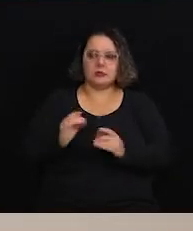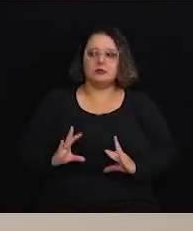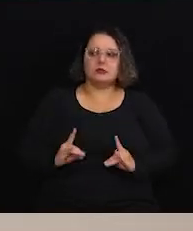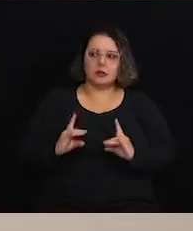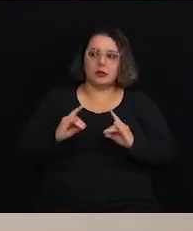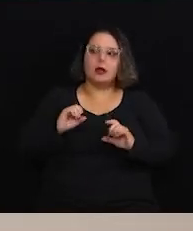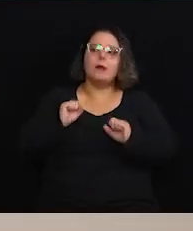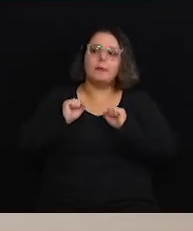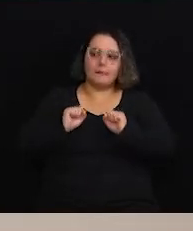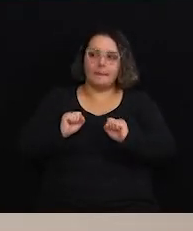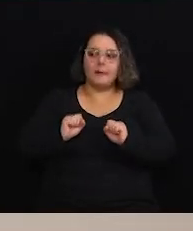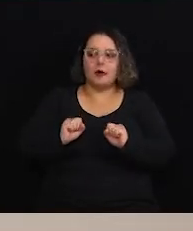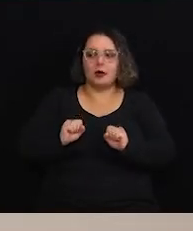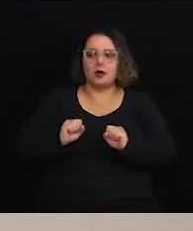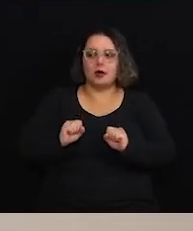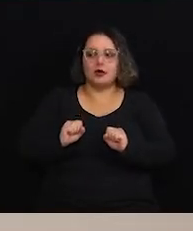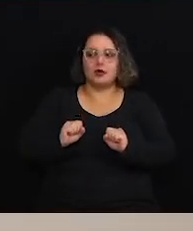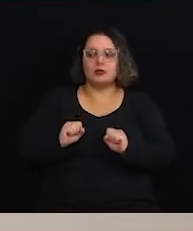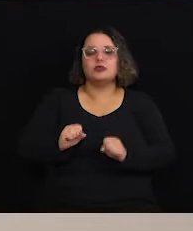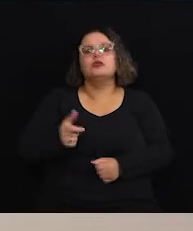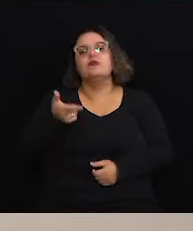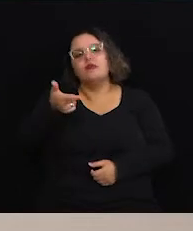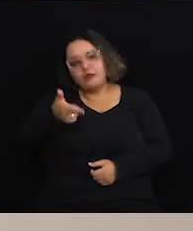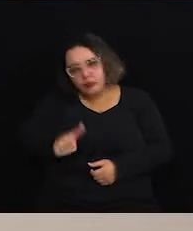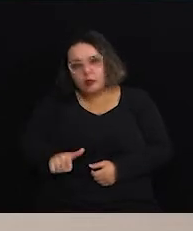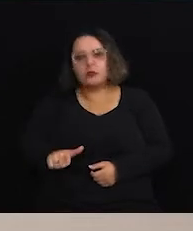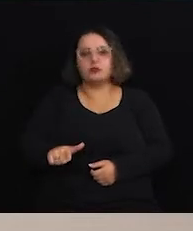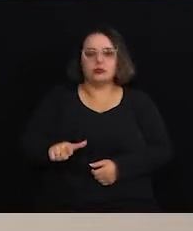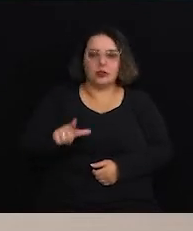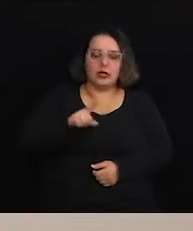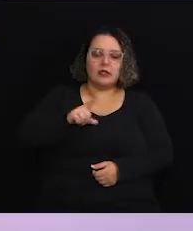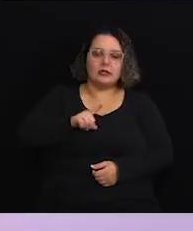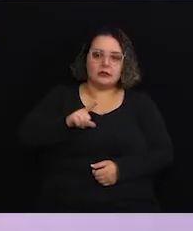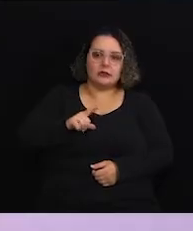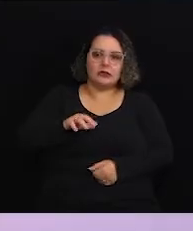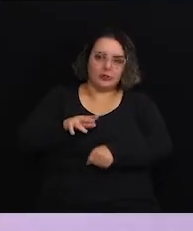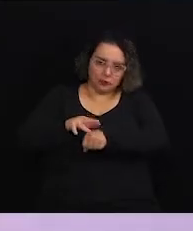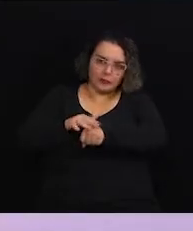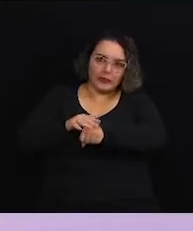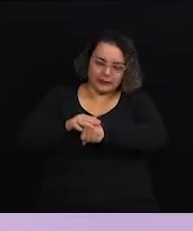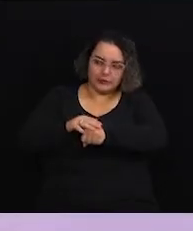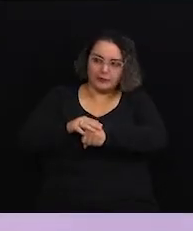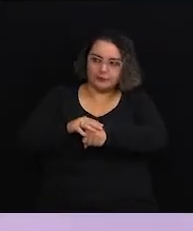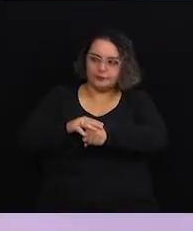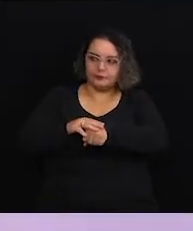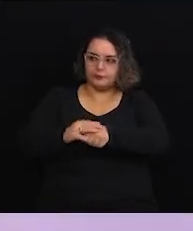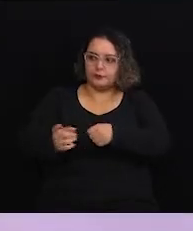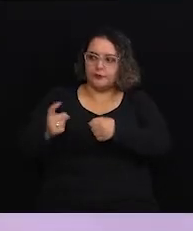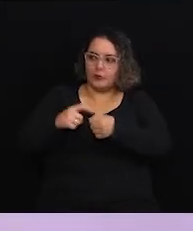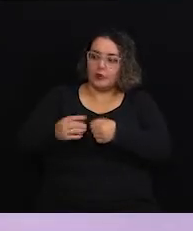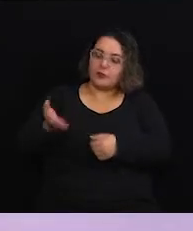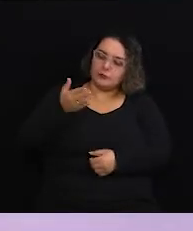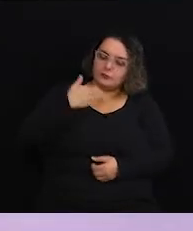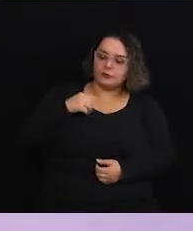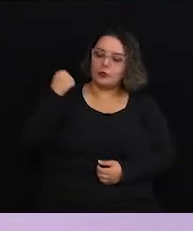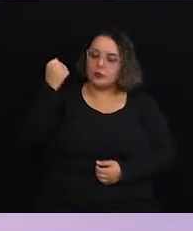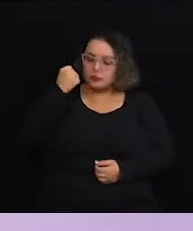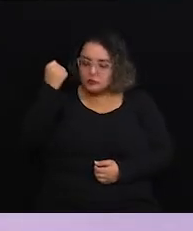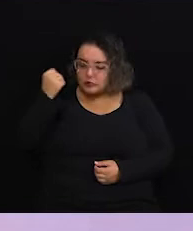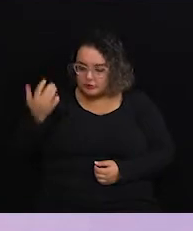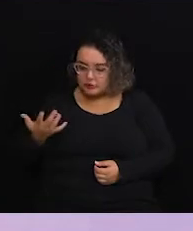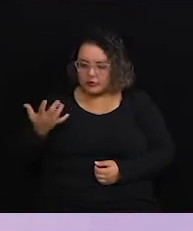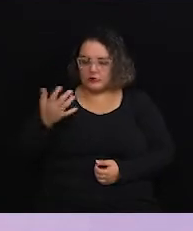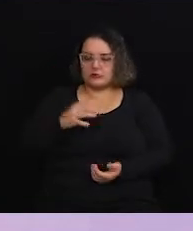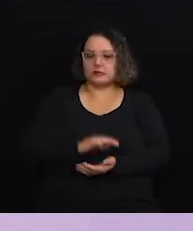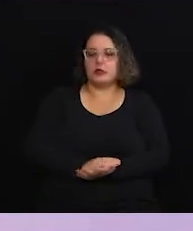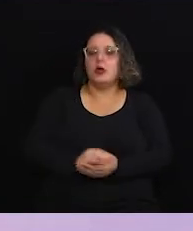às vezes, se ela já teve endometriose, ter recidiva do quadro dela. Doutora, voltando lá para os casos mais graves, a senhora